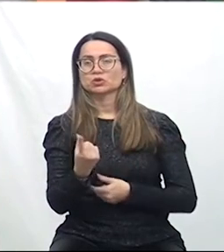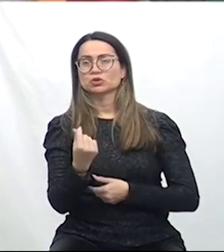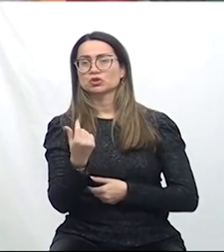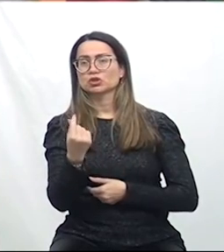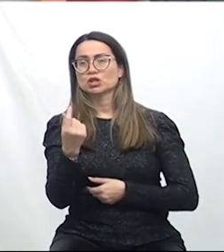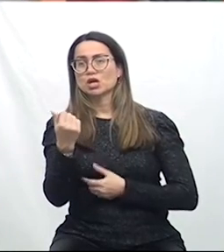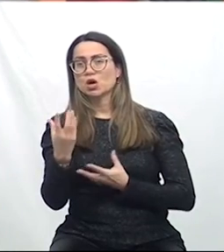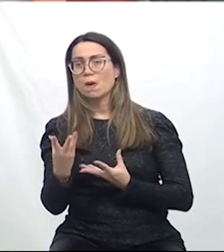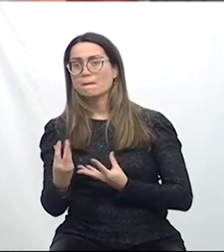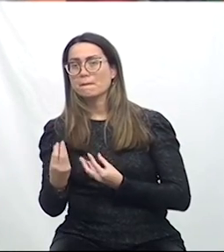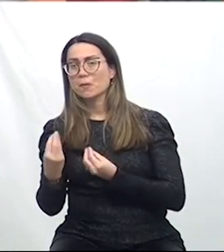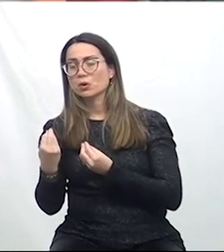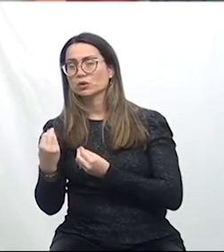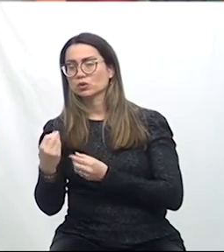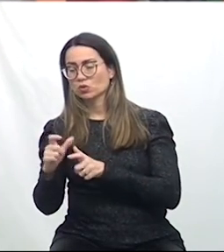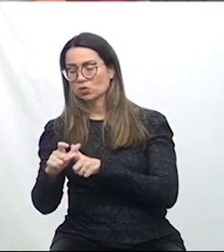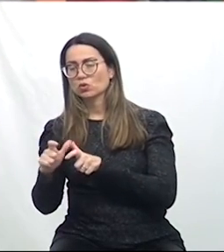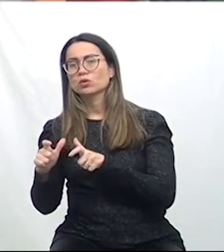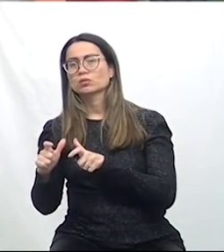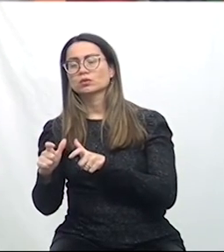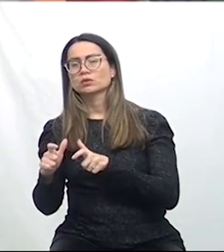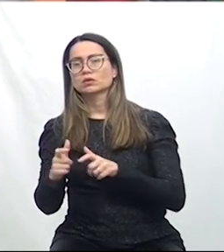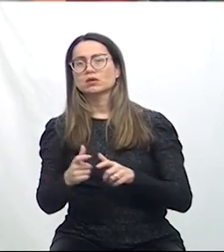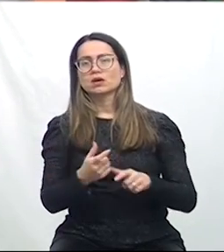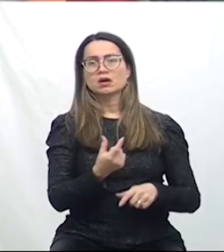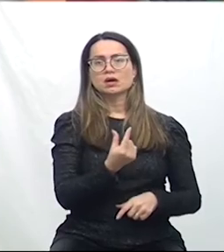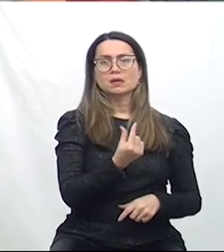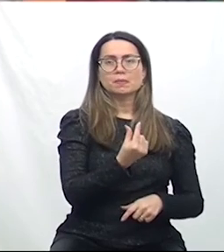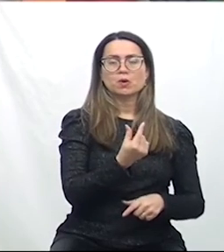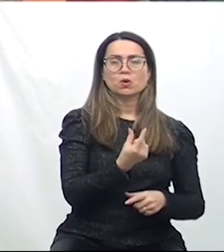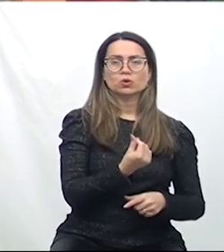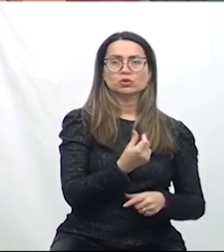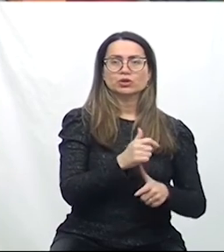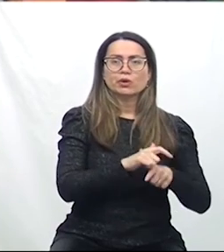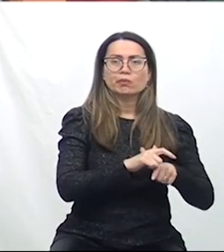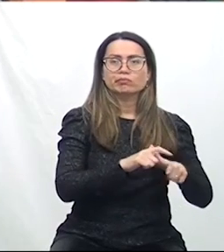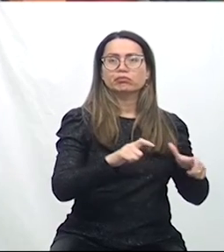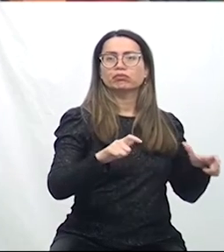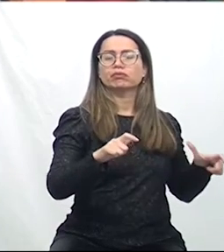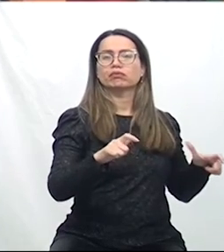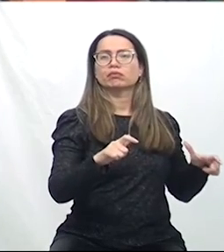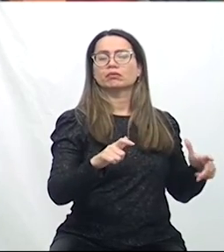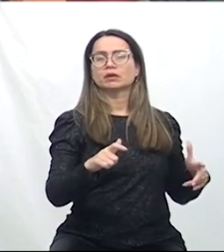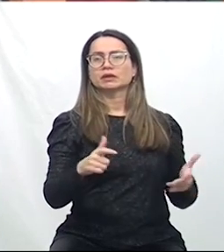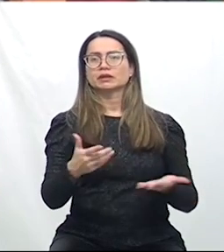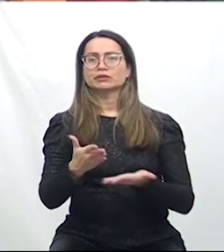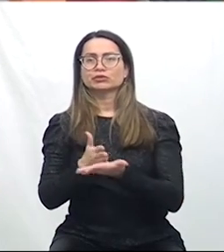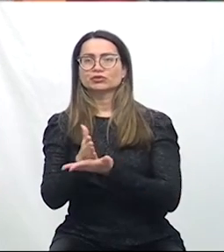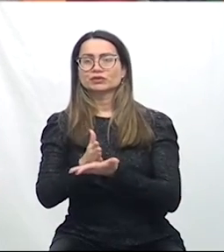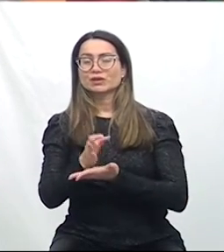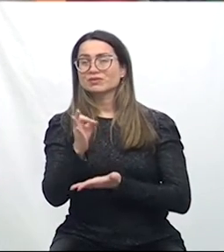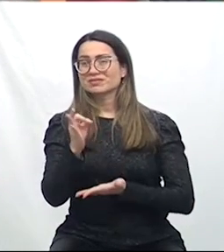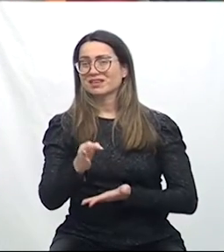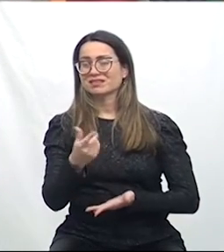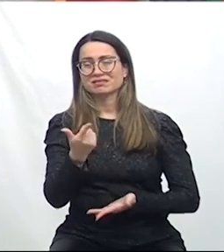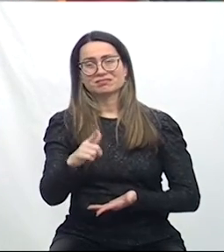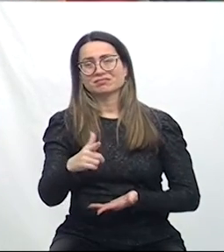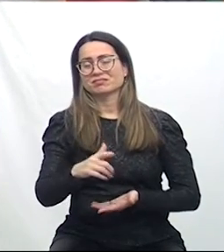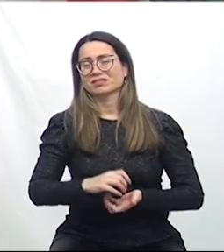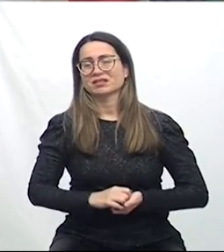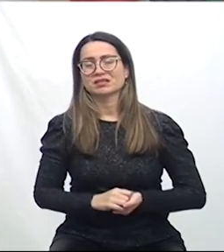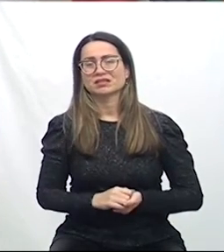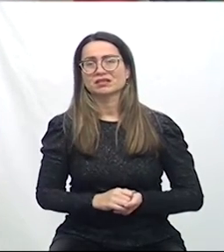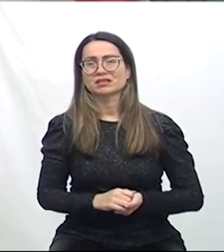muito e muitos estão ganhando pouco. Então, quando não há distribuição de renda, a tecnologia hoje deixou à